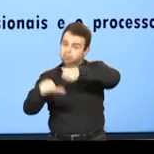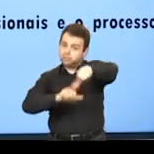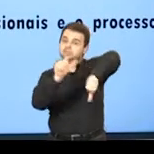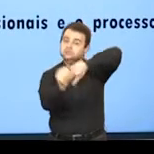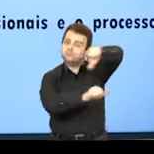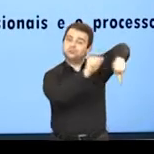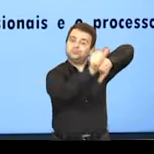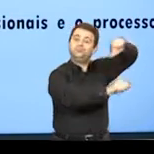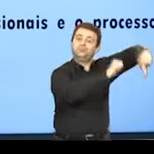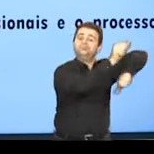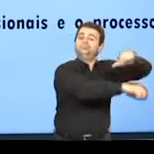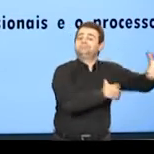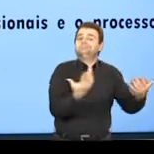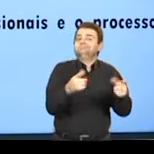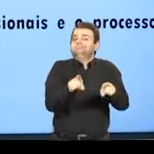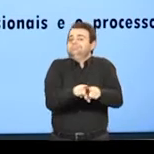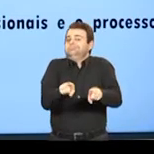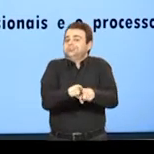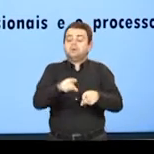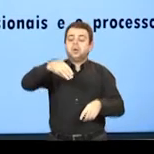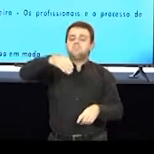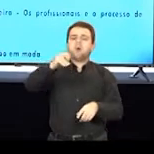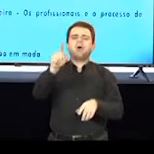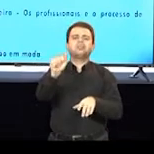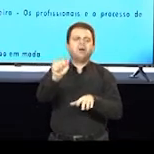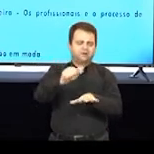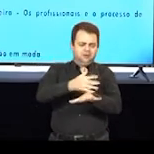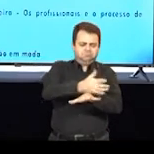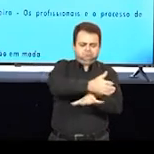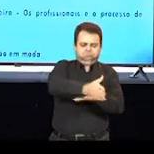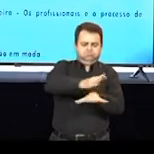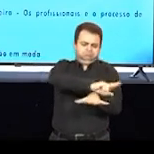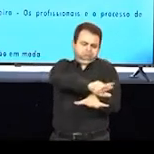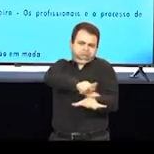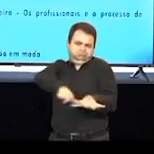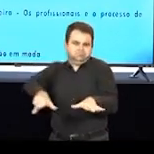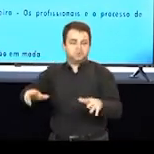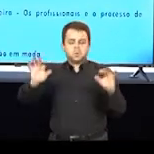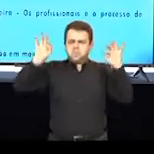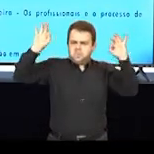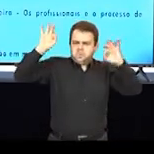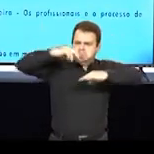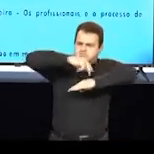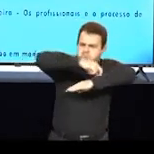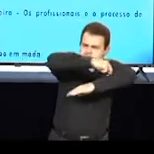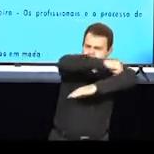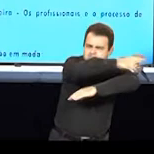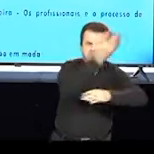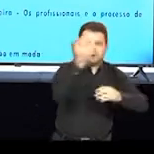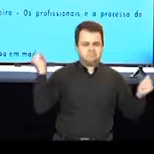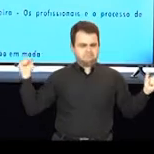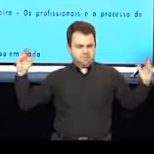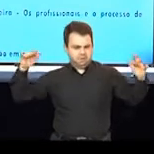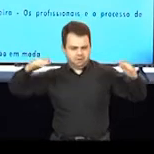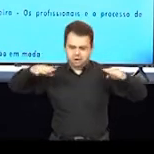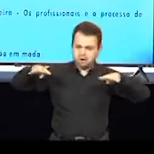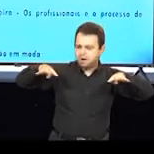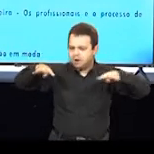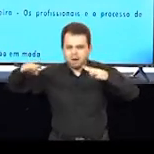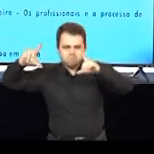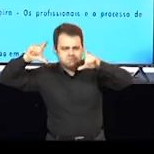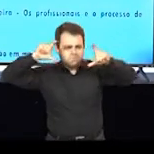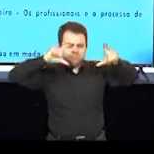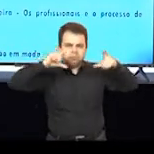Podemos pensar nos diversos segmentos da moda, a alta costura, as semanas de moda, os grandes